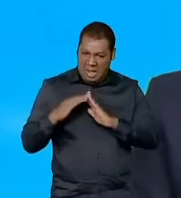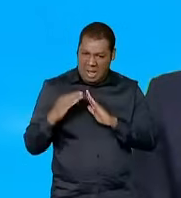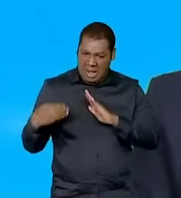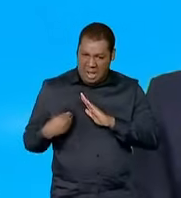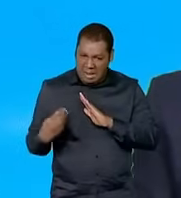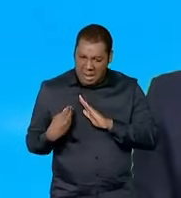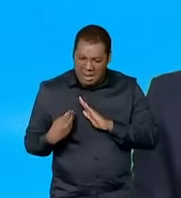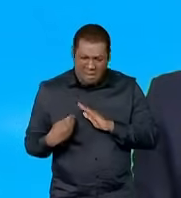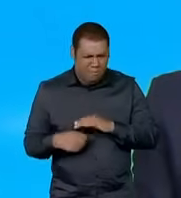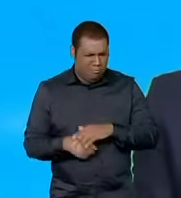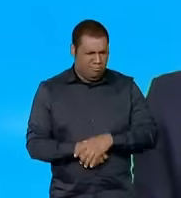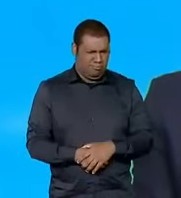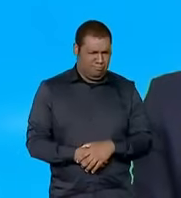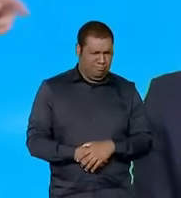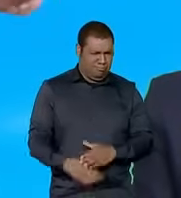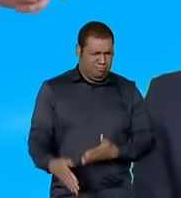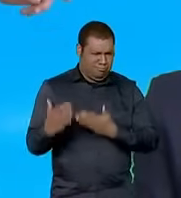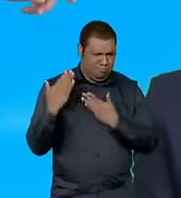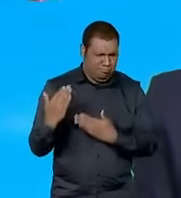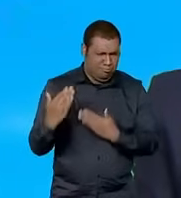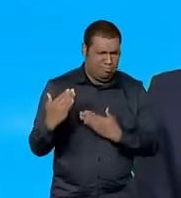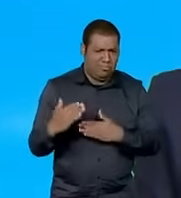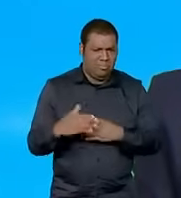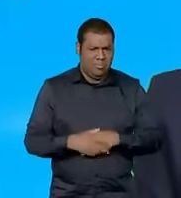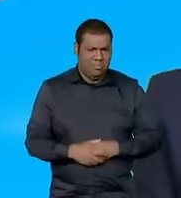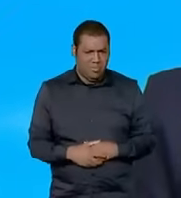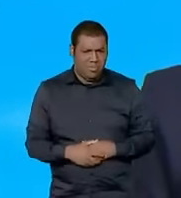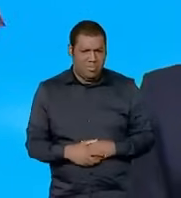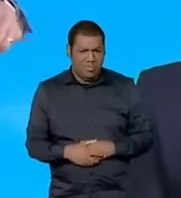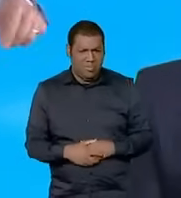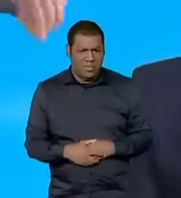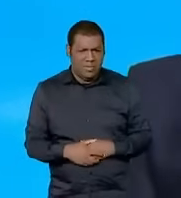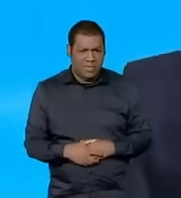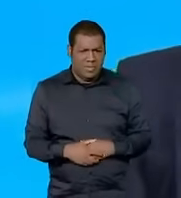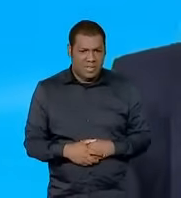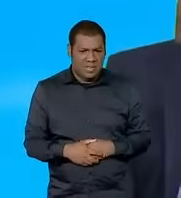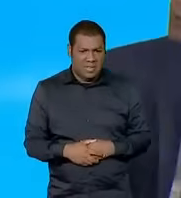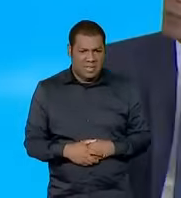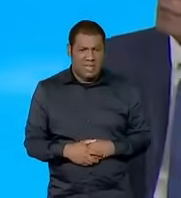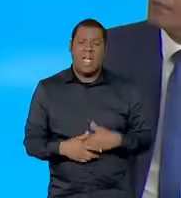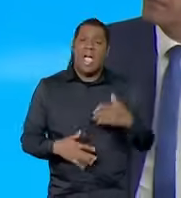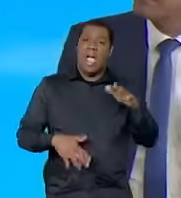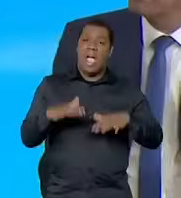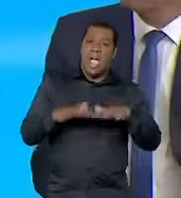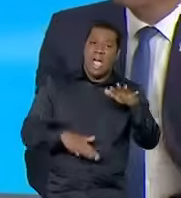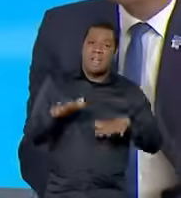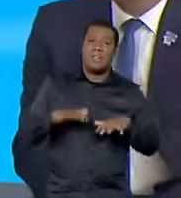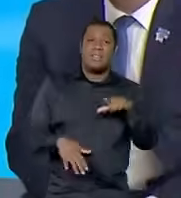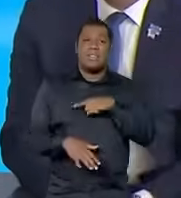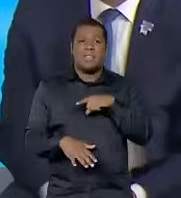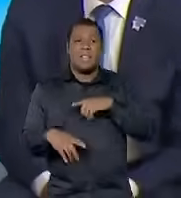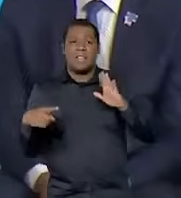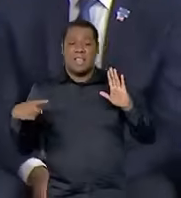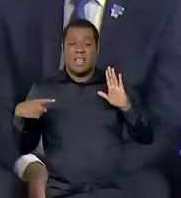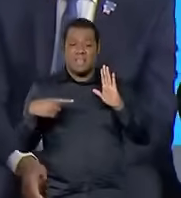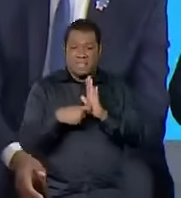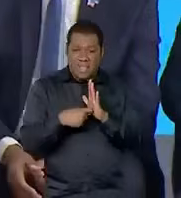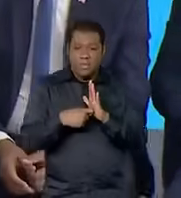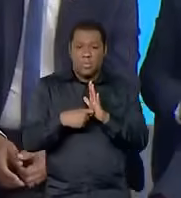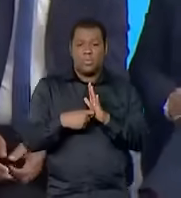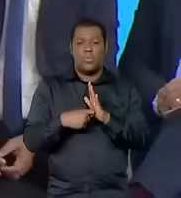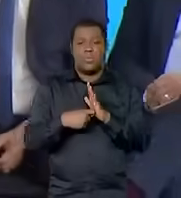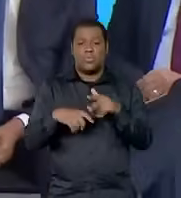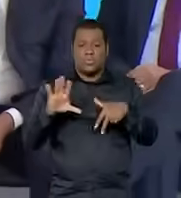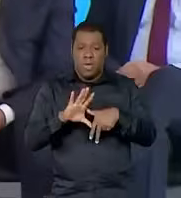sabe fazer. Sabe? De vez em quando aparece uma denúncia de corrupção numa cooperativa de trabalhadores em algum lugar. Sabe?